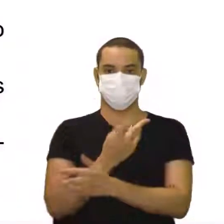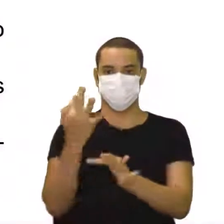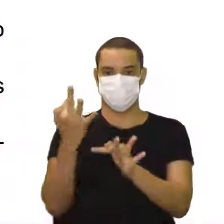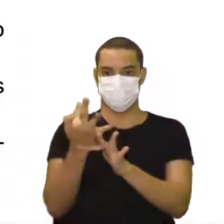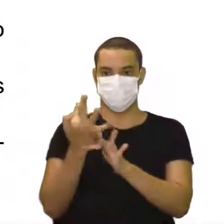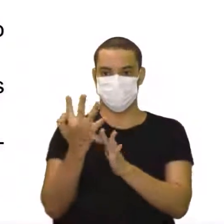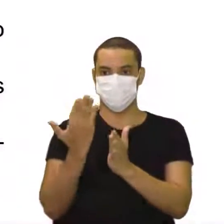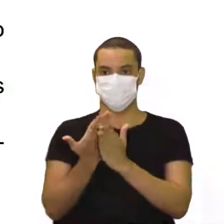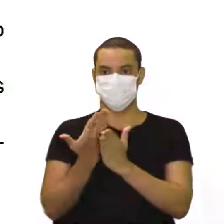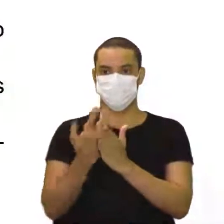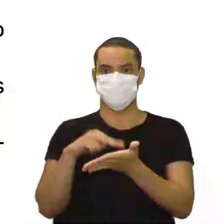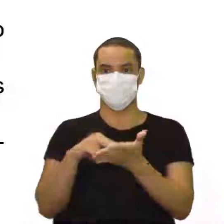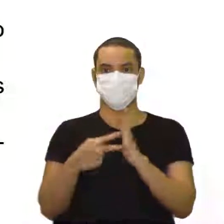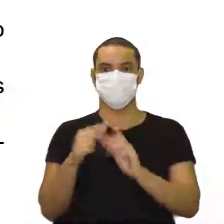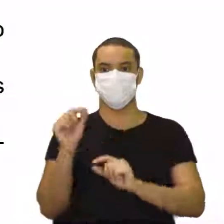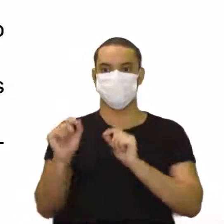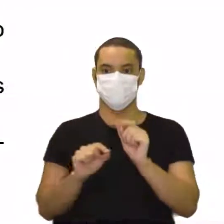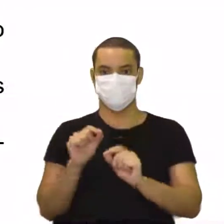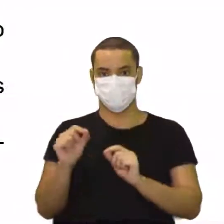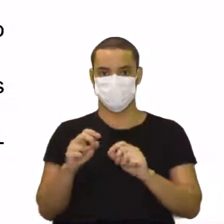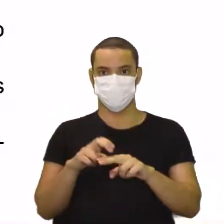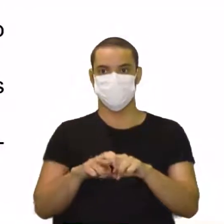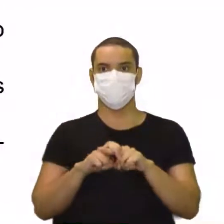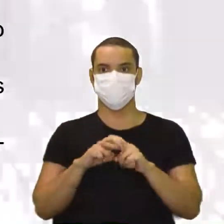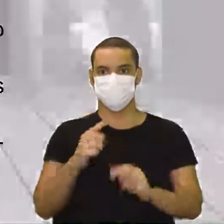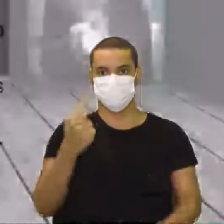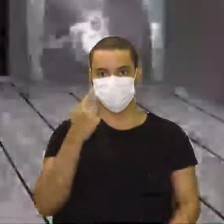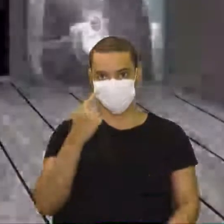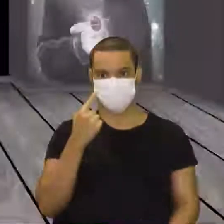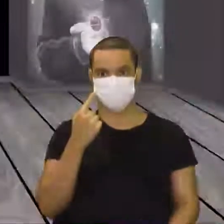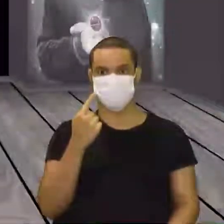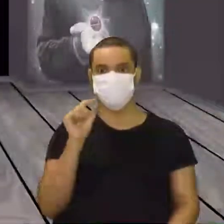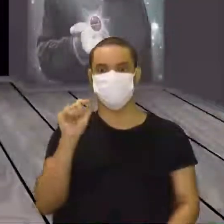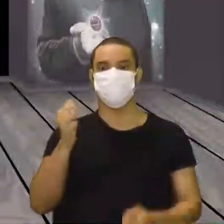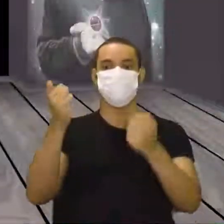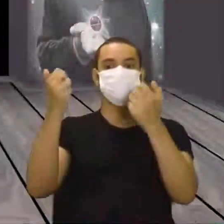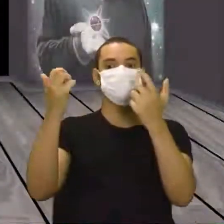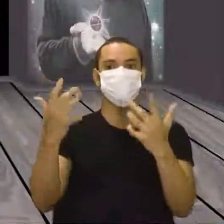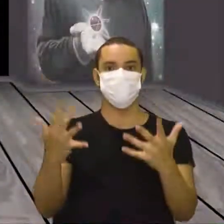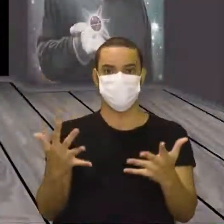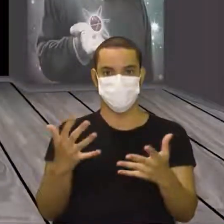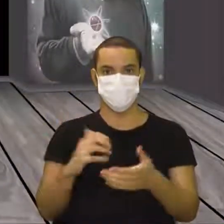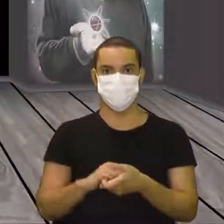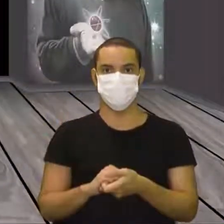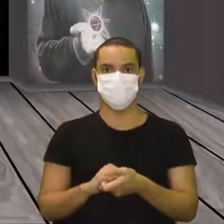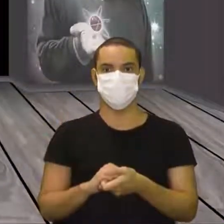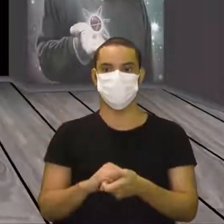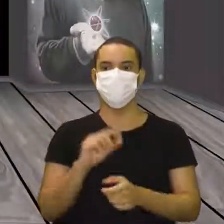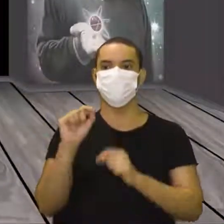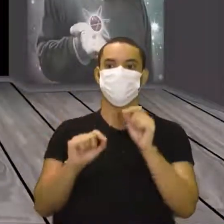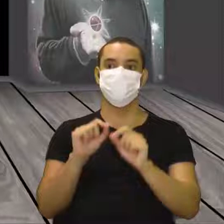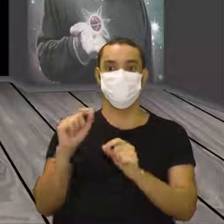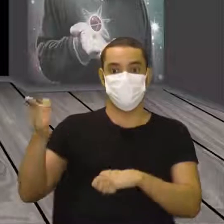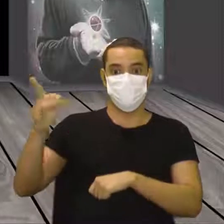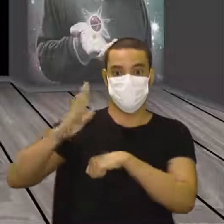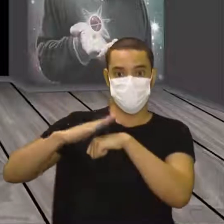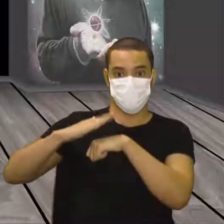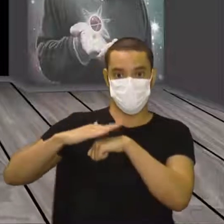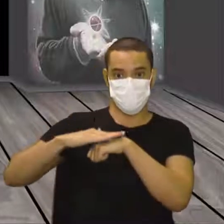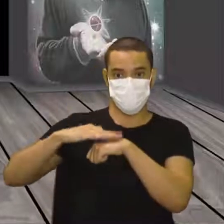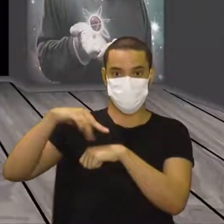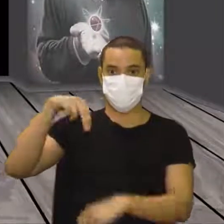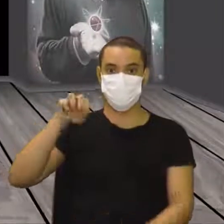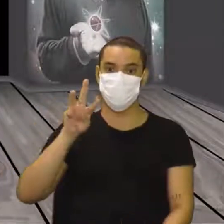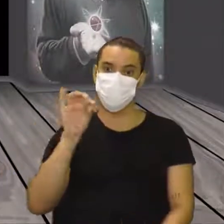estudado são respectivamente. Então, pessoal, dá uma olhadinha aqui. O que ele está falando é o seguinte, Newton propôs, mas